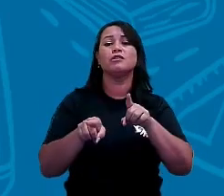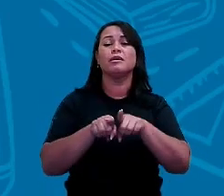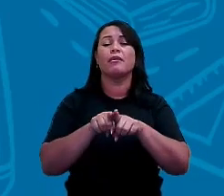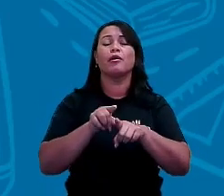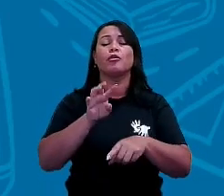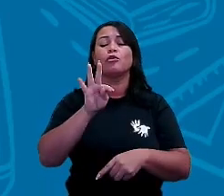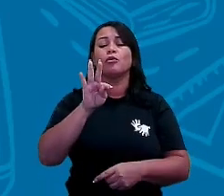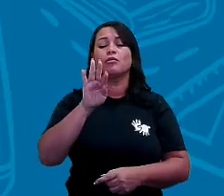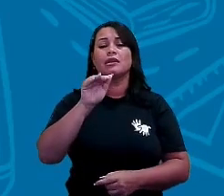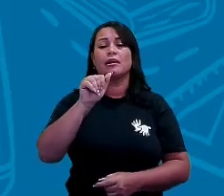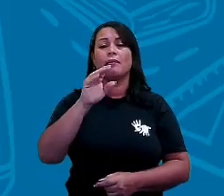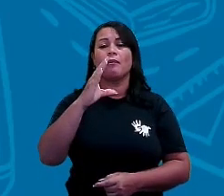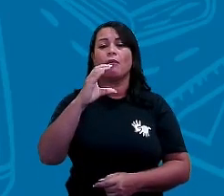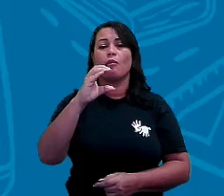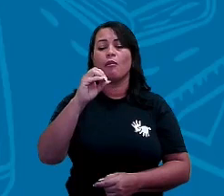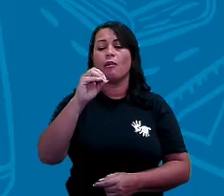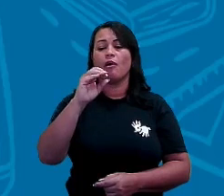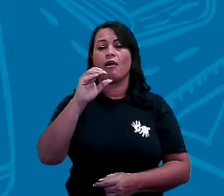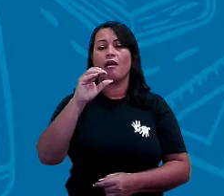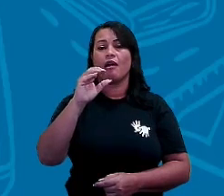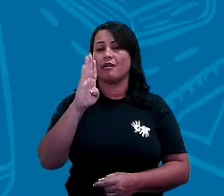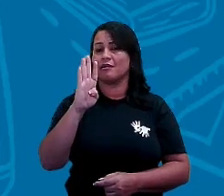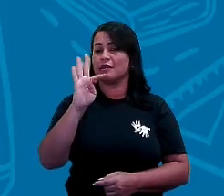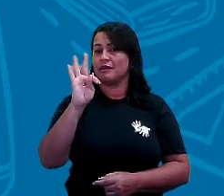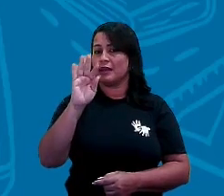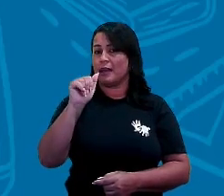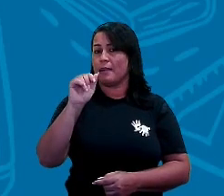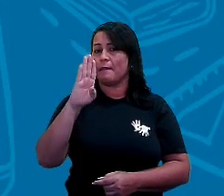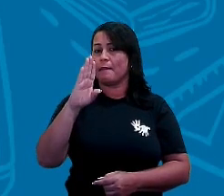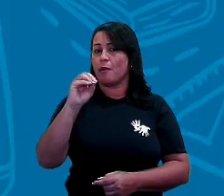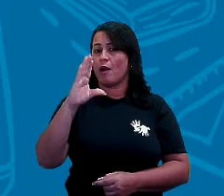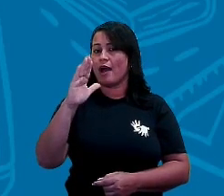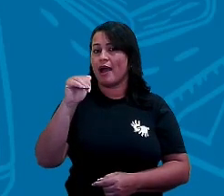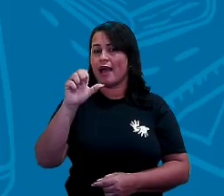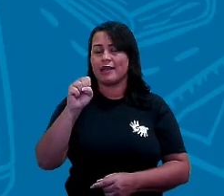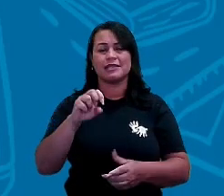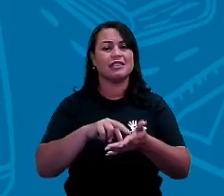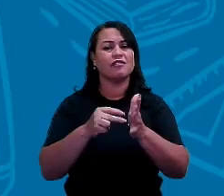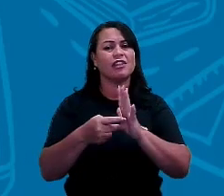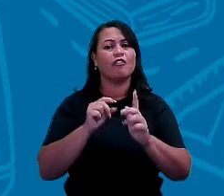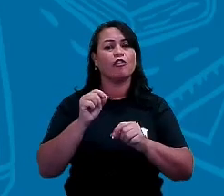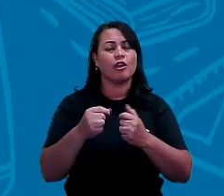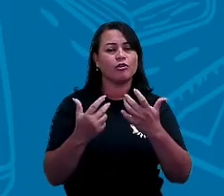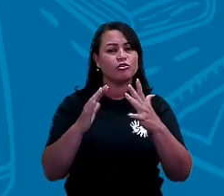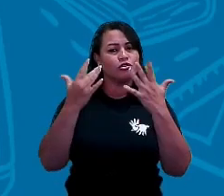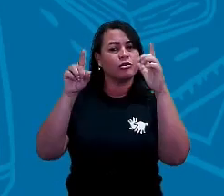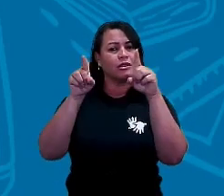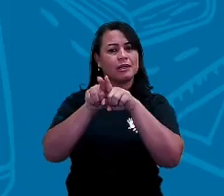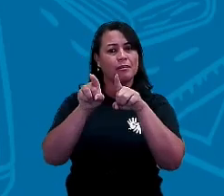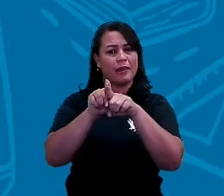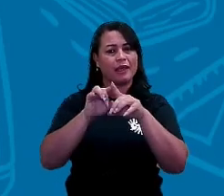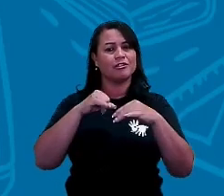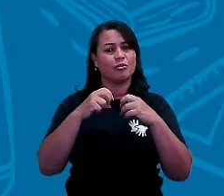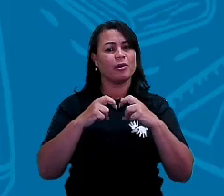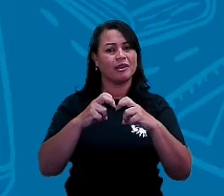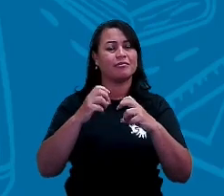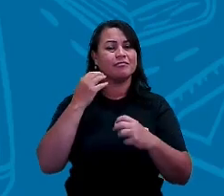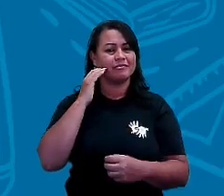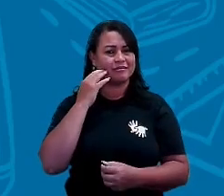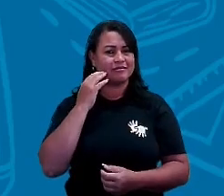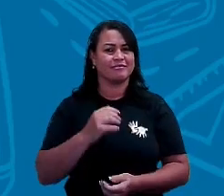de Luiz Camões Cascudo, anunciavam os longínquos Guararapes num batismo do sangue valente.